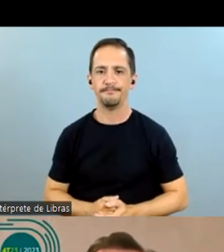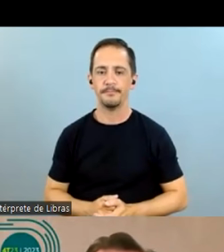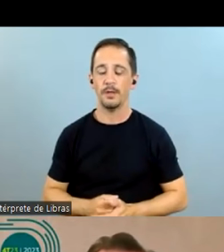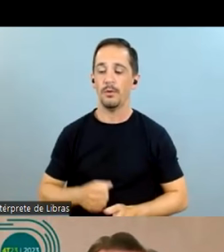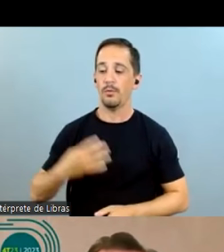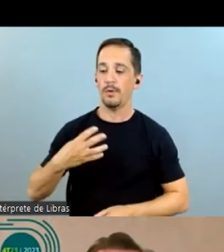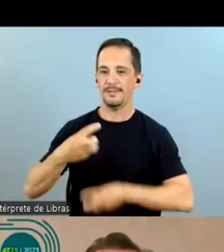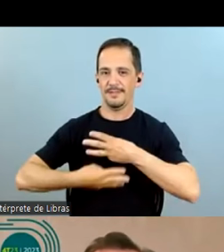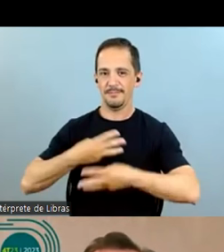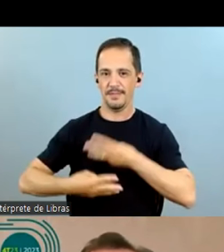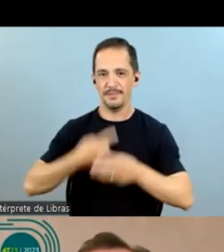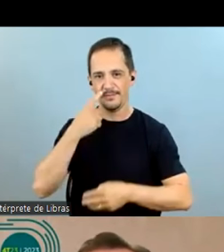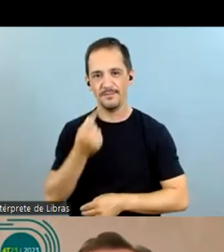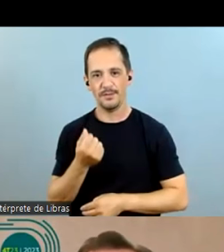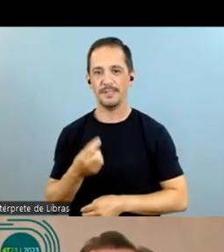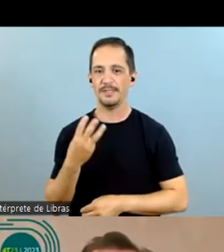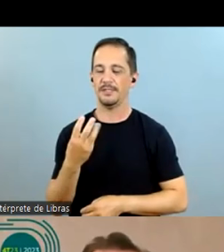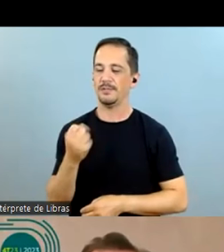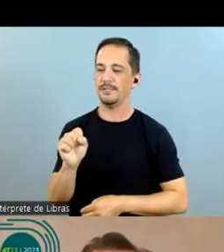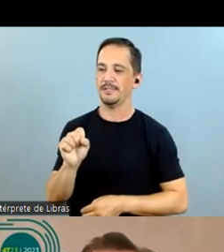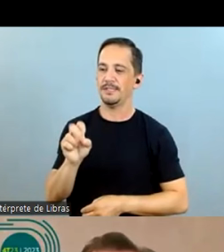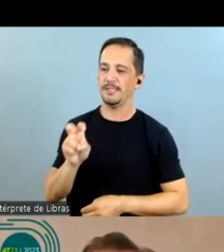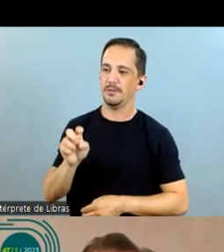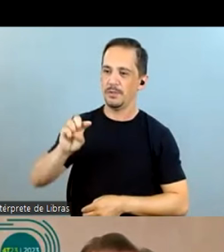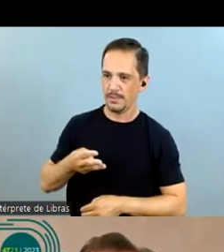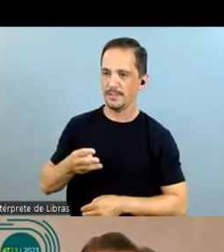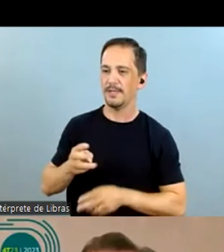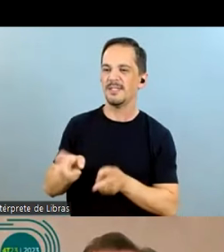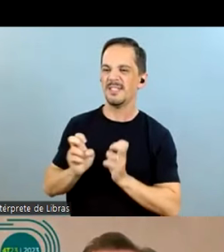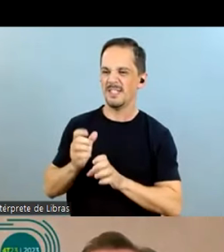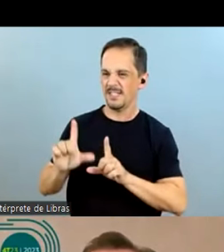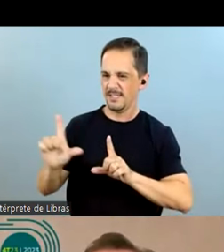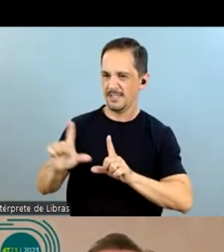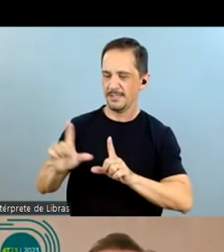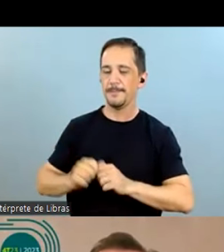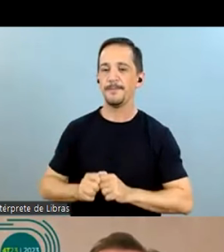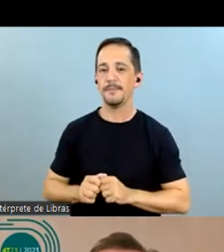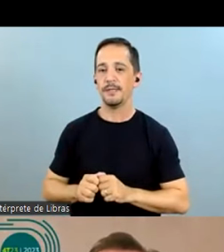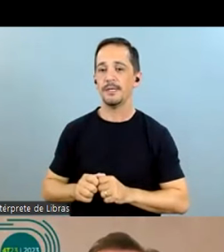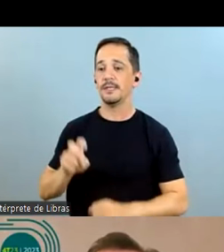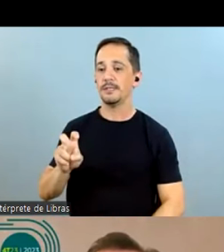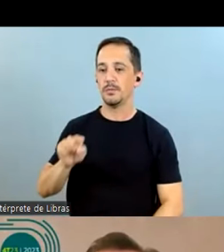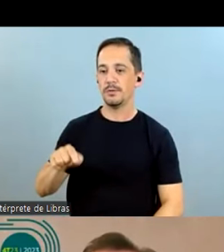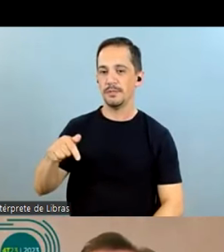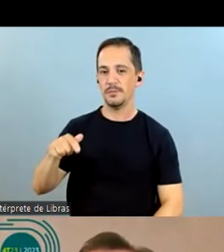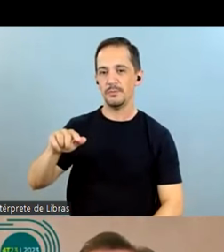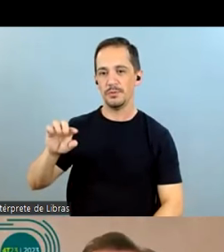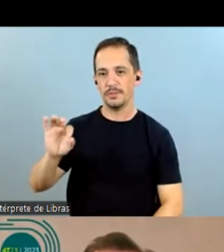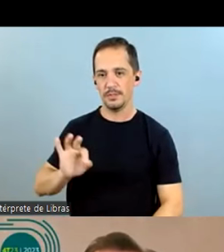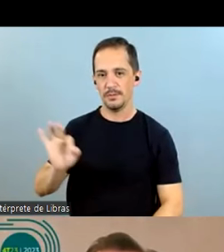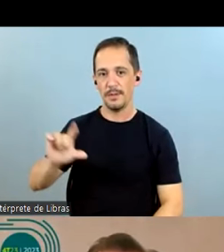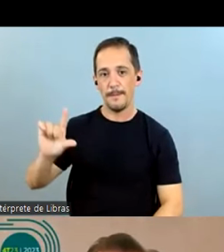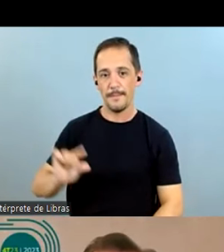com 385 milhões de receita líquida 5.7% abaixo do quarto trimestre um ibd ajustado de